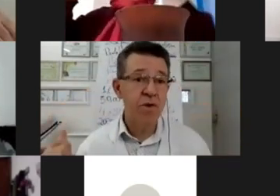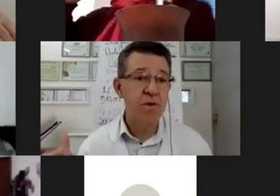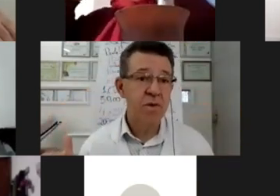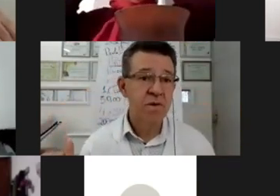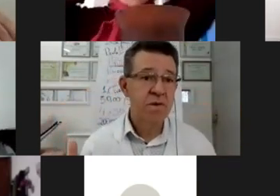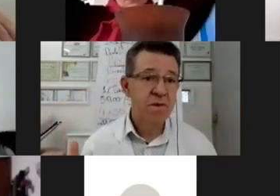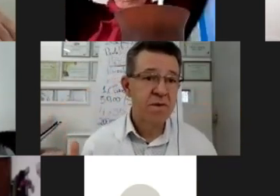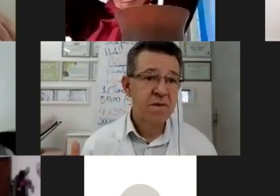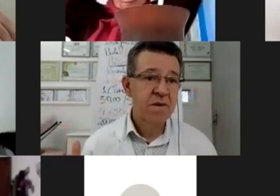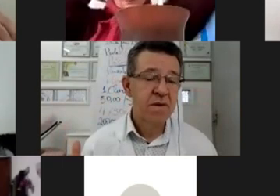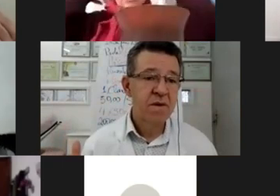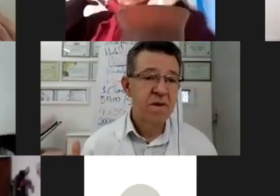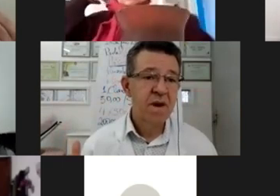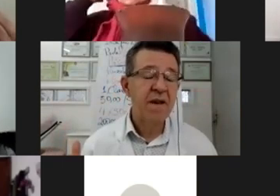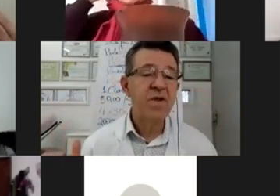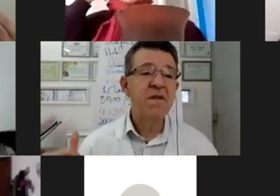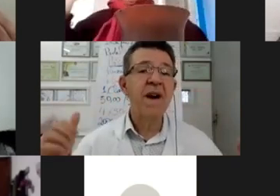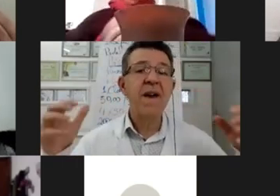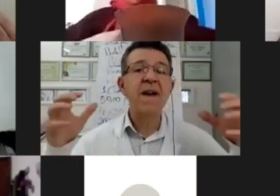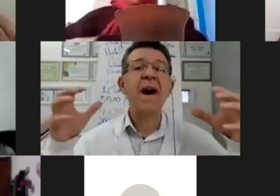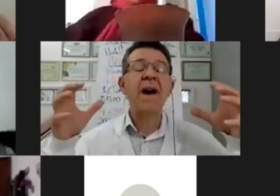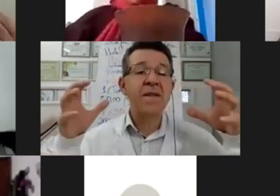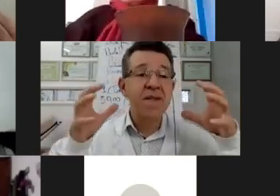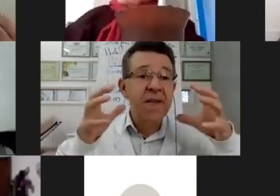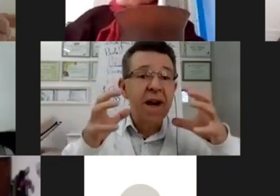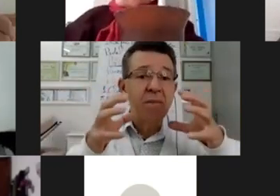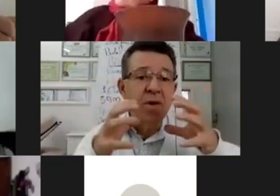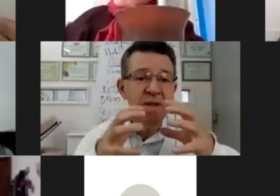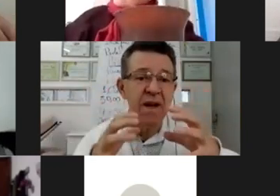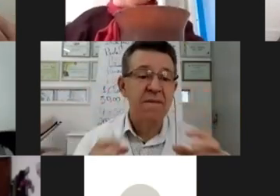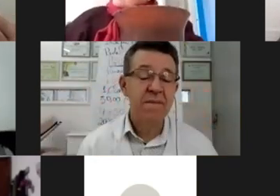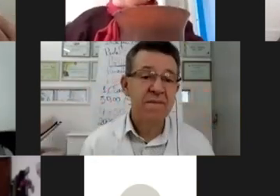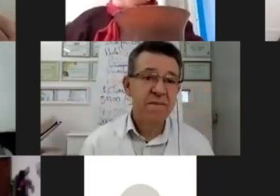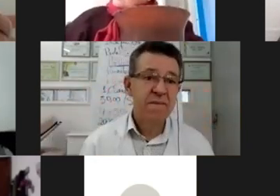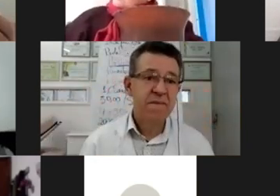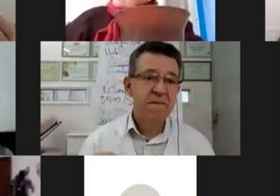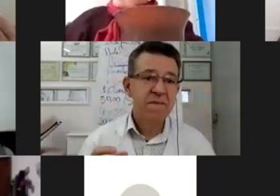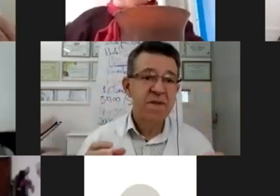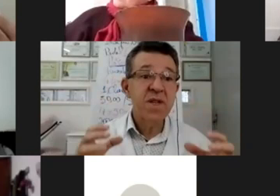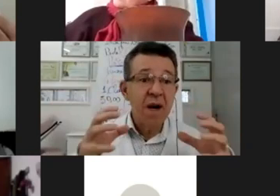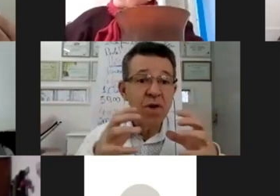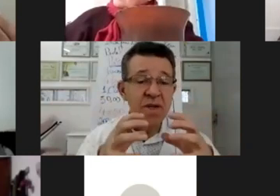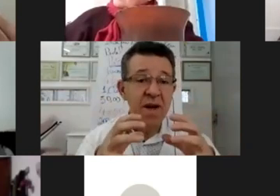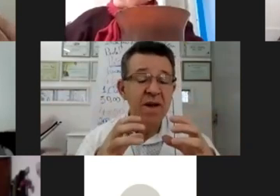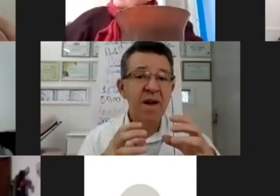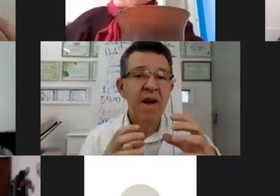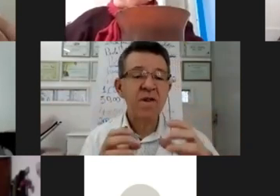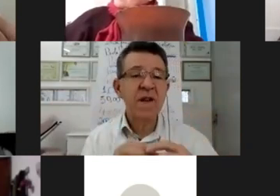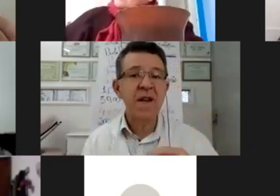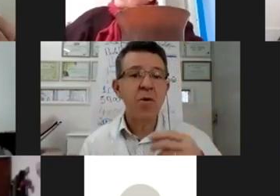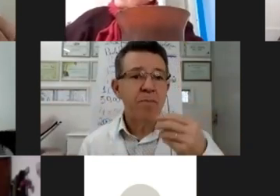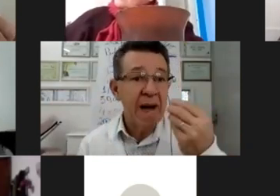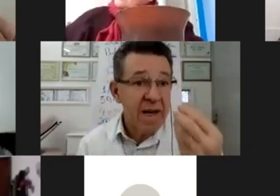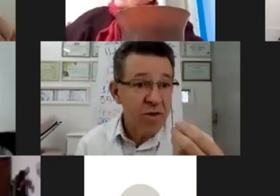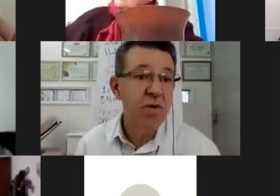o outro. Aí você vai se harmonizar. Se harmonizar. Aí você